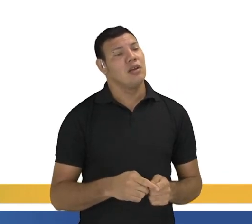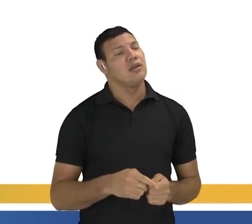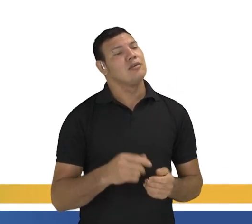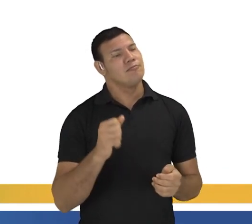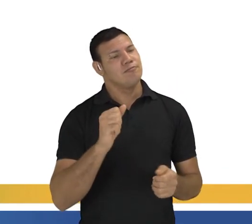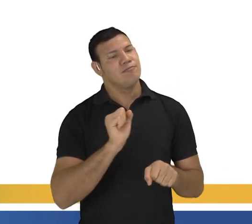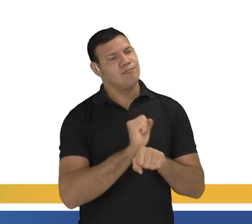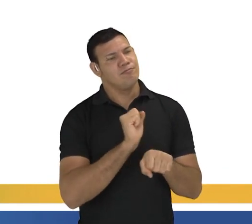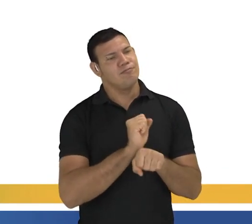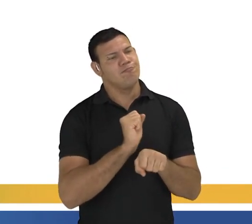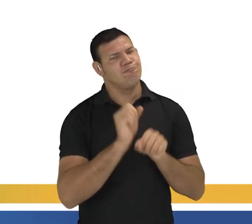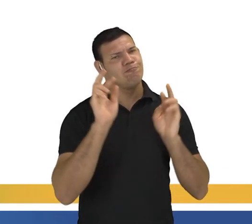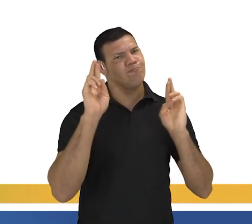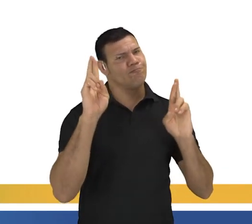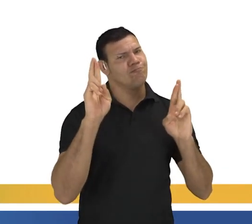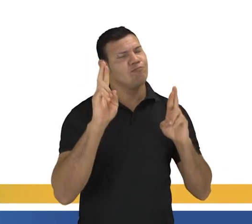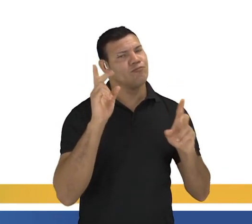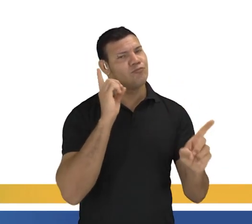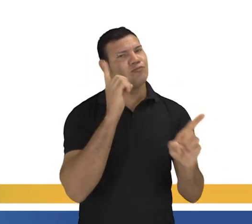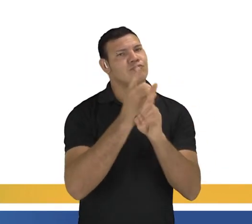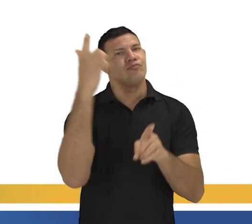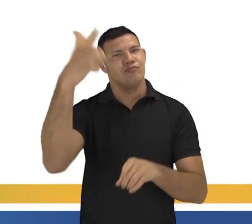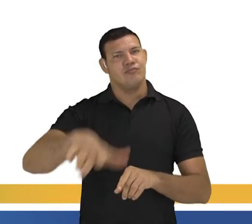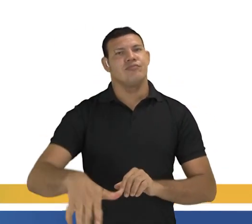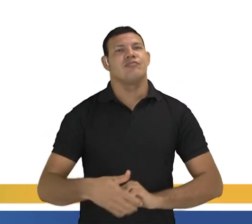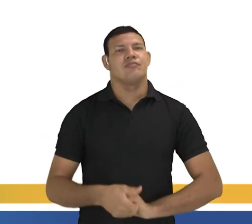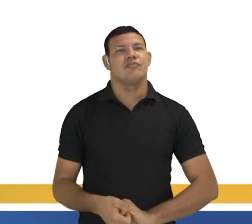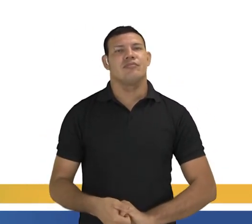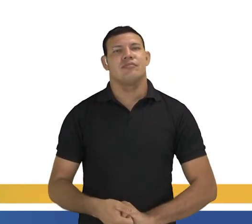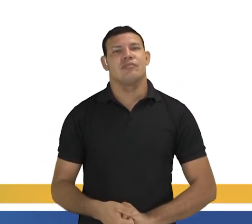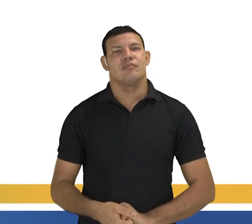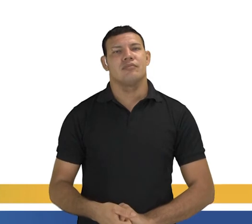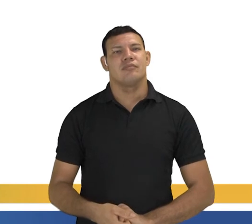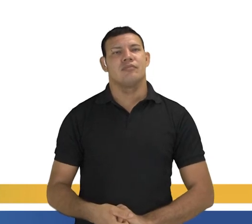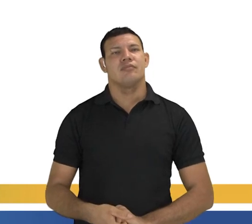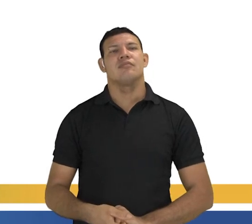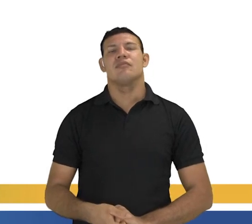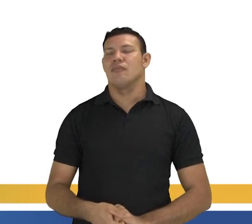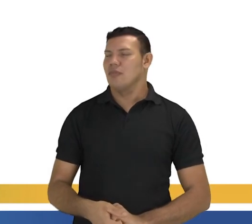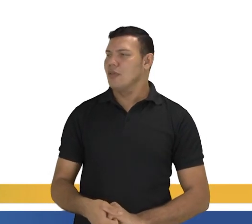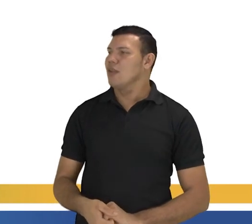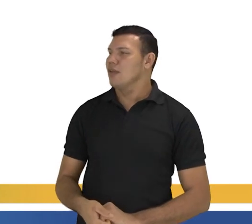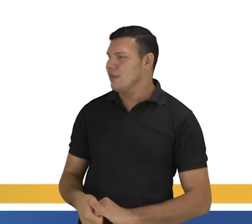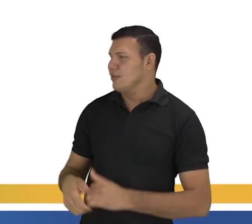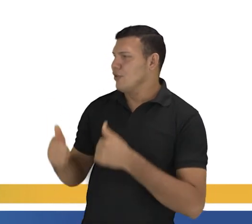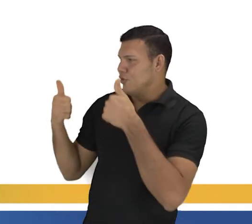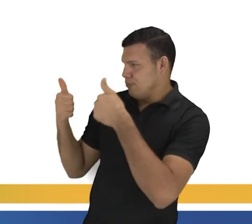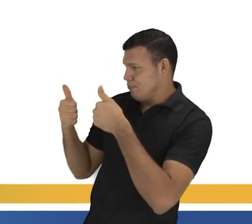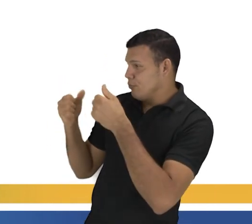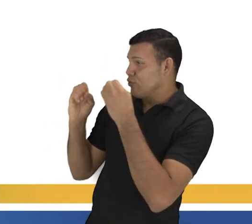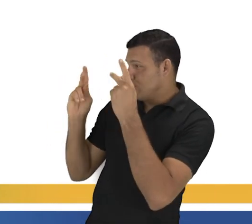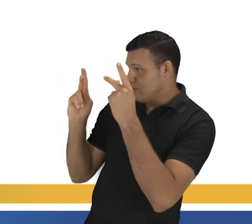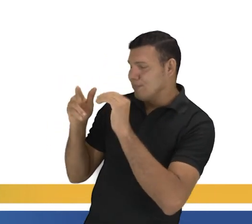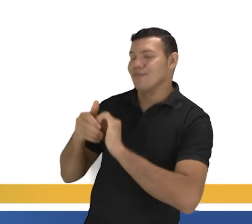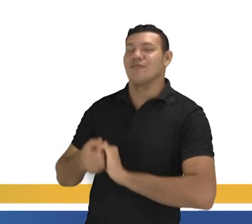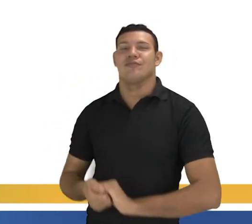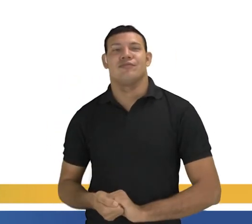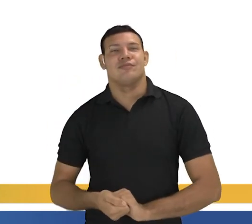novo, algum dia. Yeah, man, see ya. Isso aí. Te vejo depois. Então